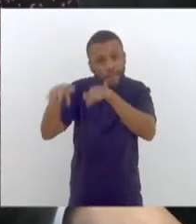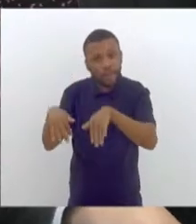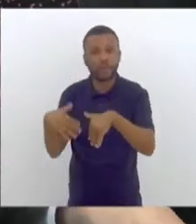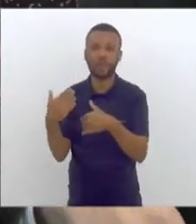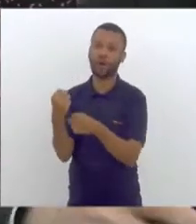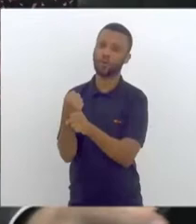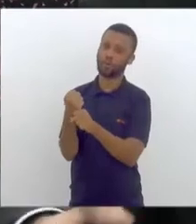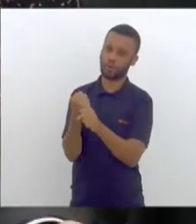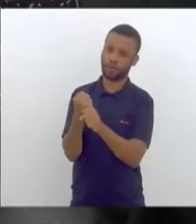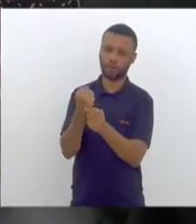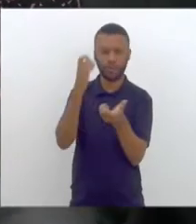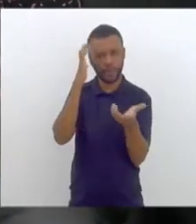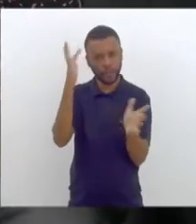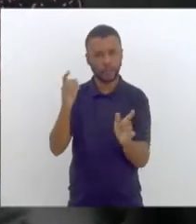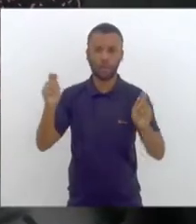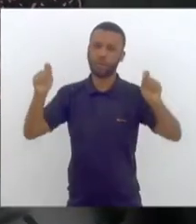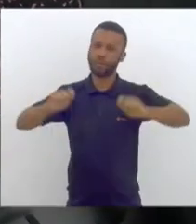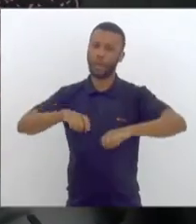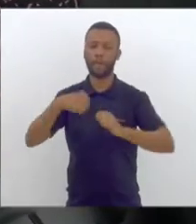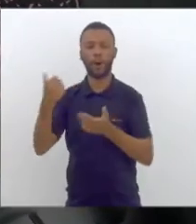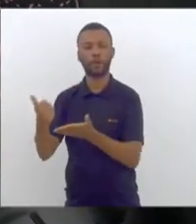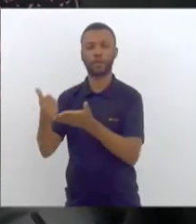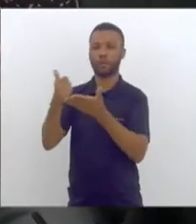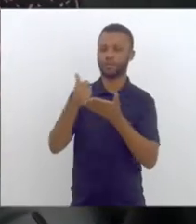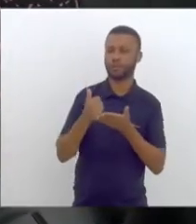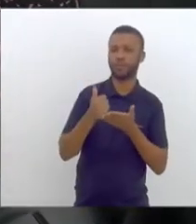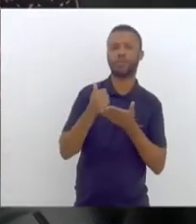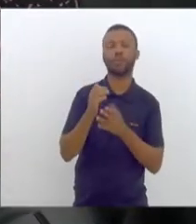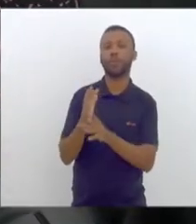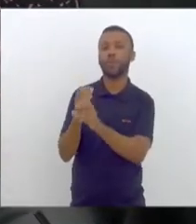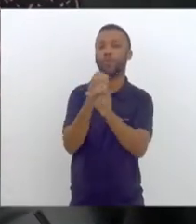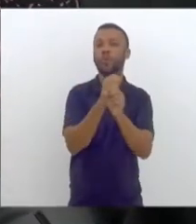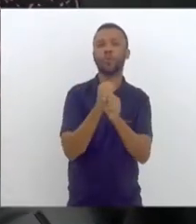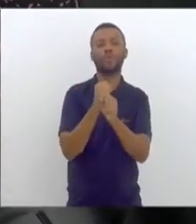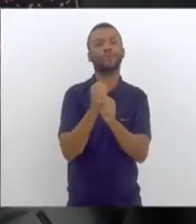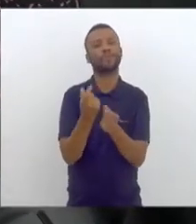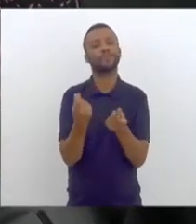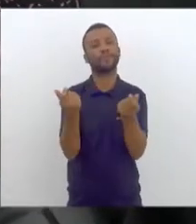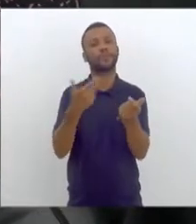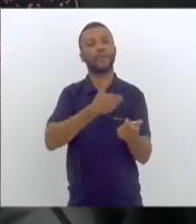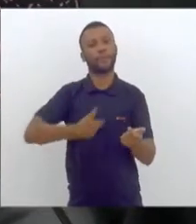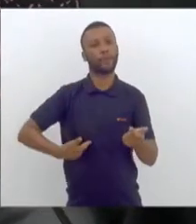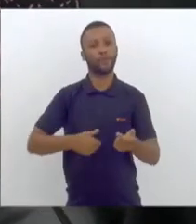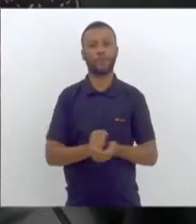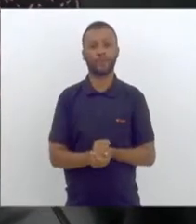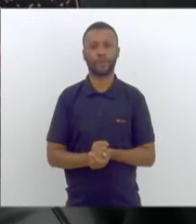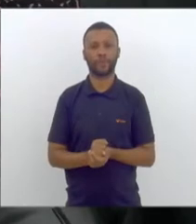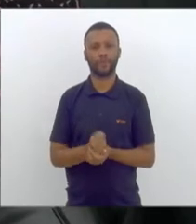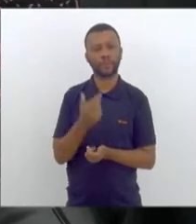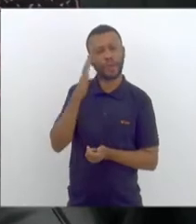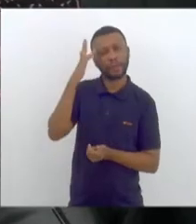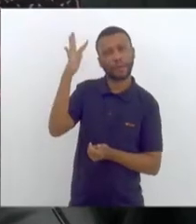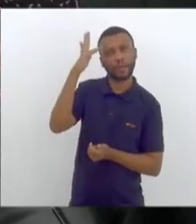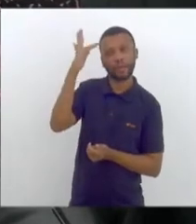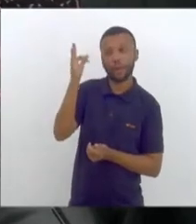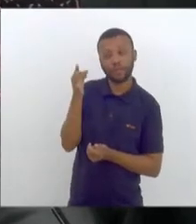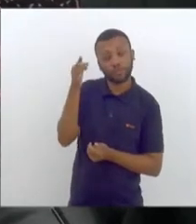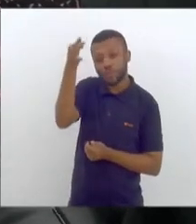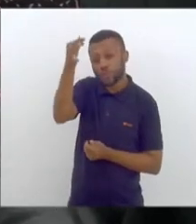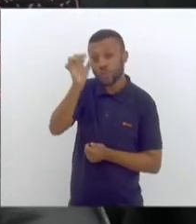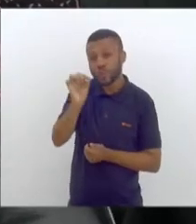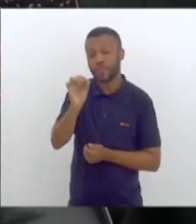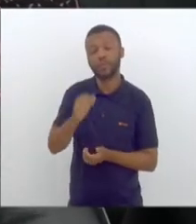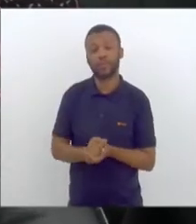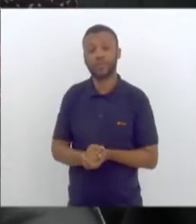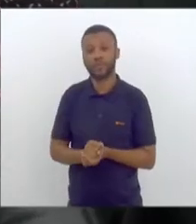uma decisão isso pode ser favorável para o equilíbrio das Finanças Públicas o que tem sido projetado tem sido na